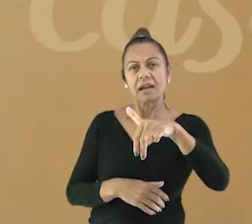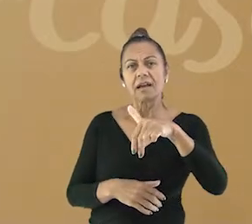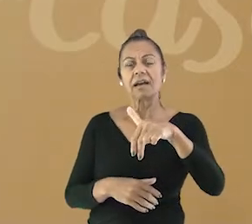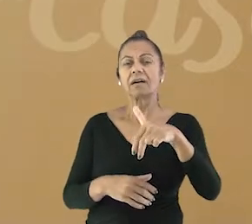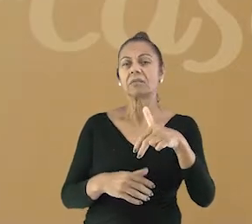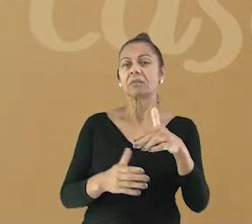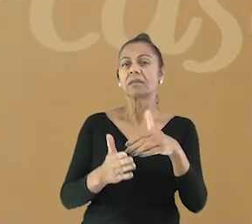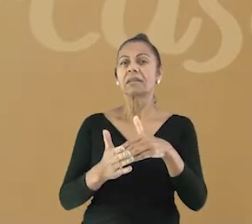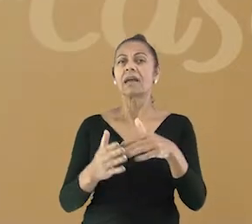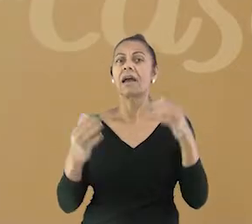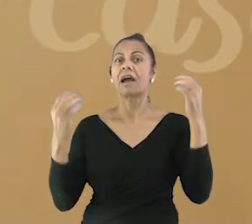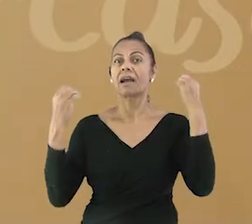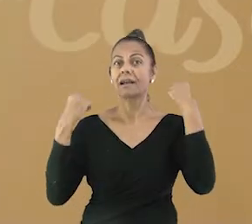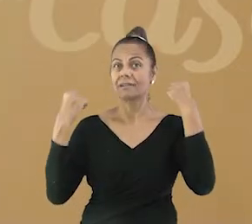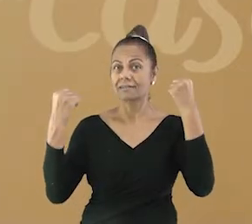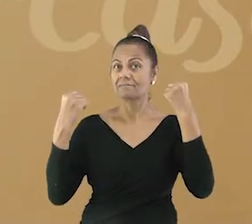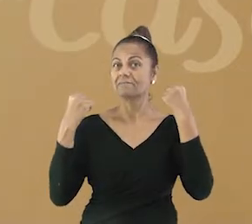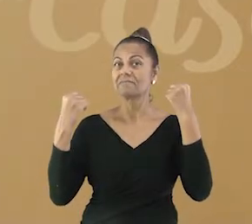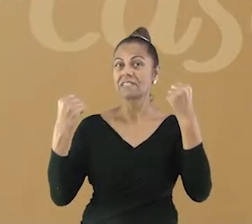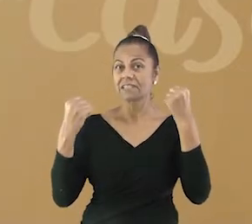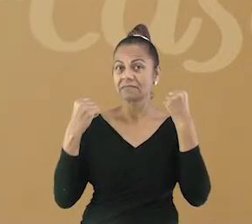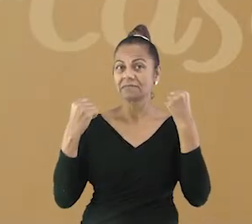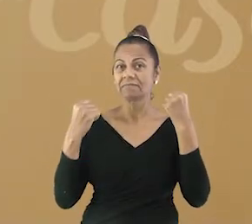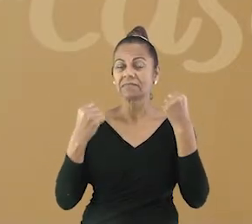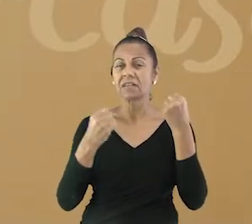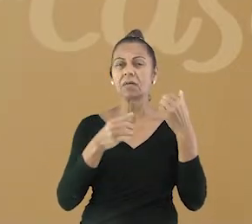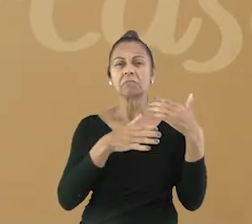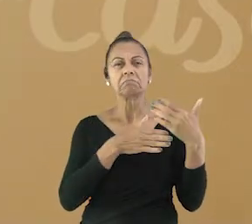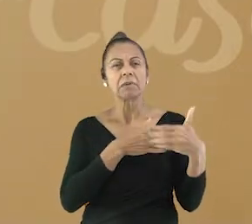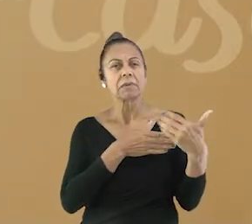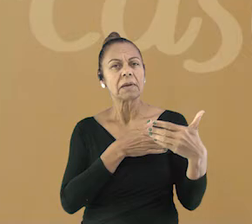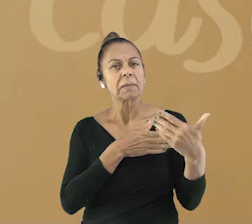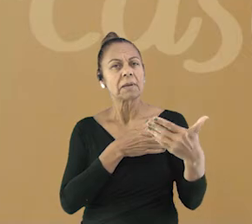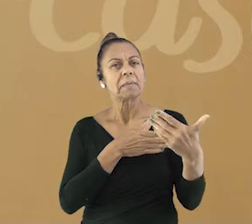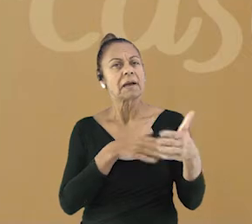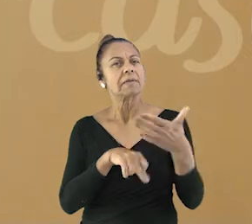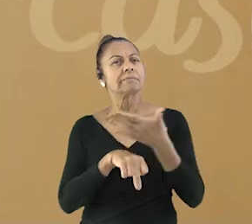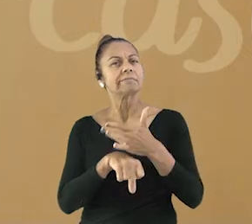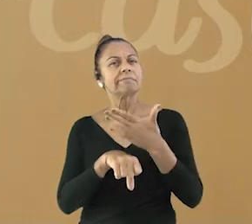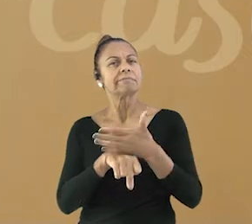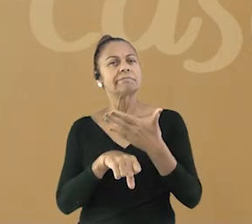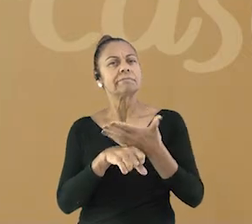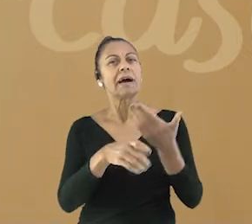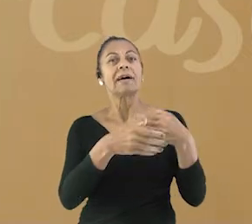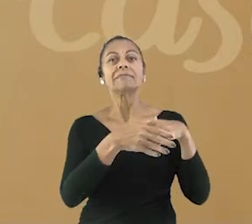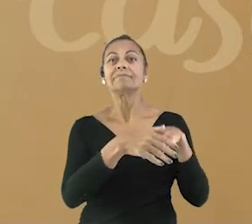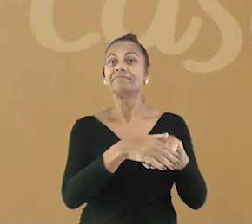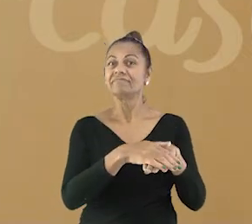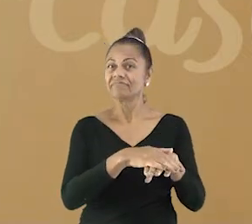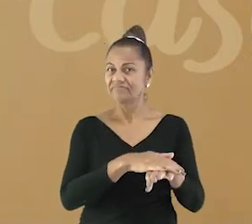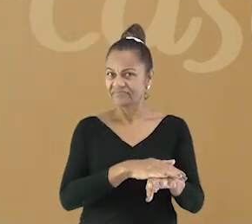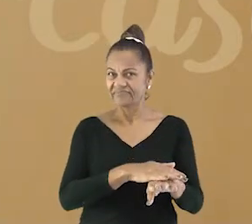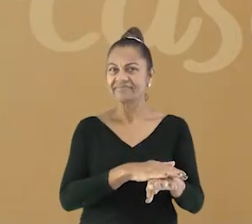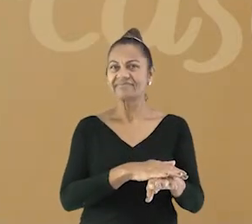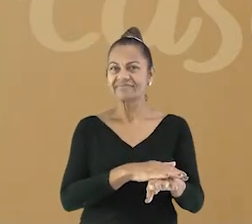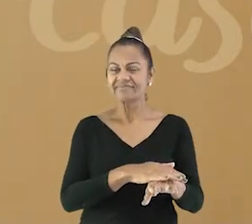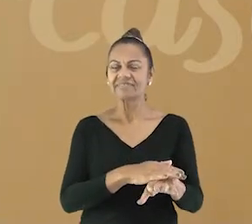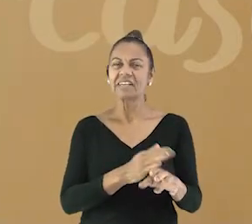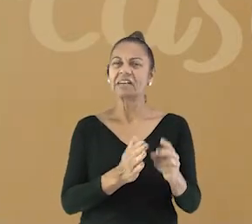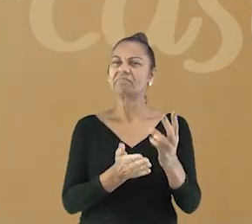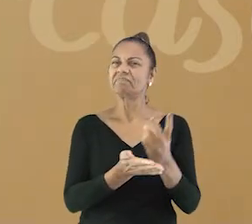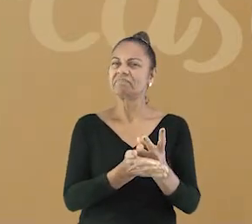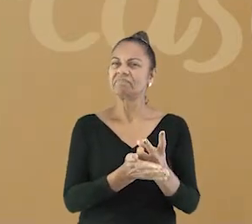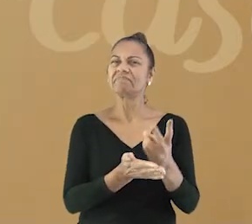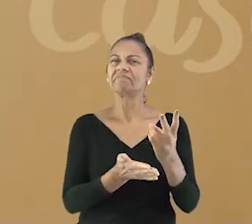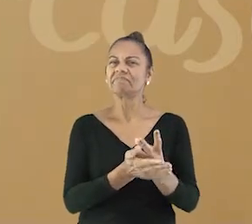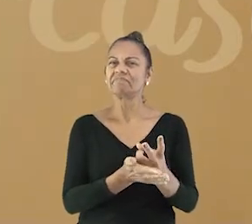uma corrida, ou até mesmo ir até uma academia. Com o tempo, elas transformam essa prática diária em um hábito, pois